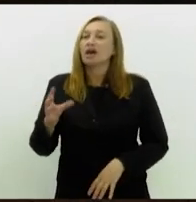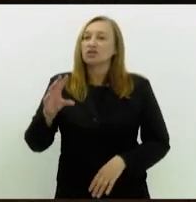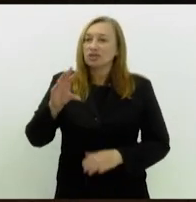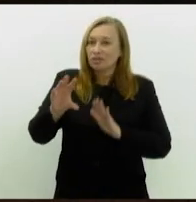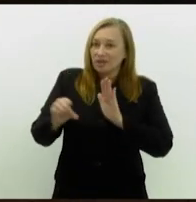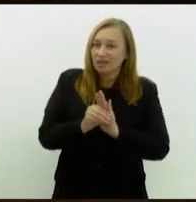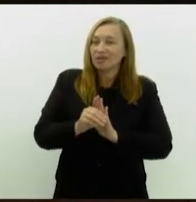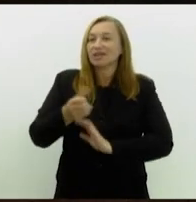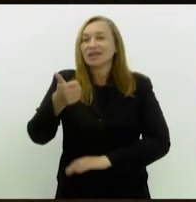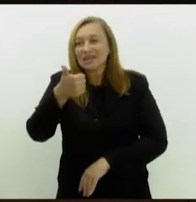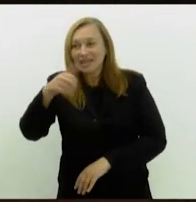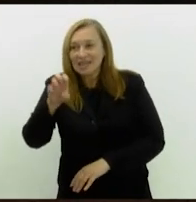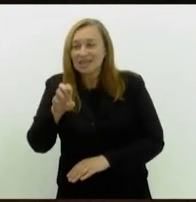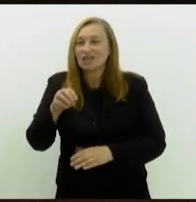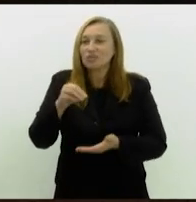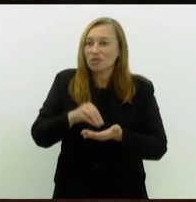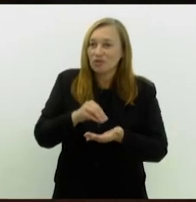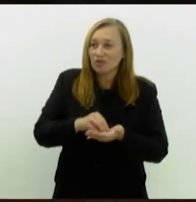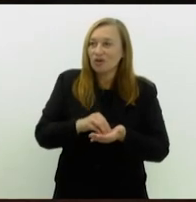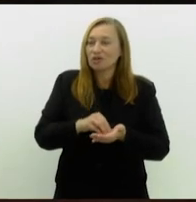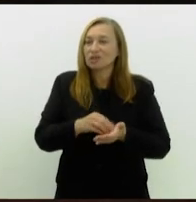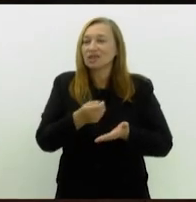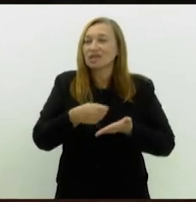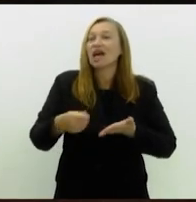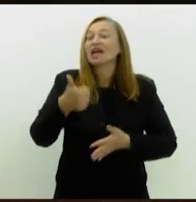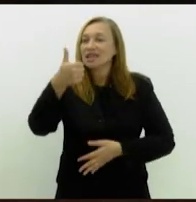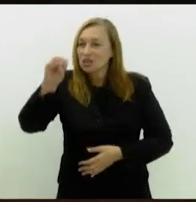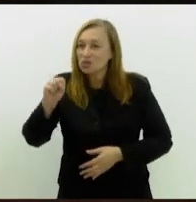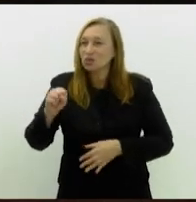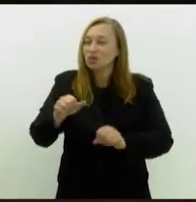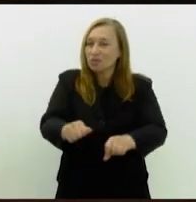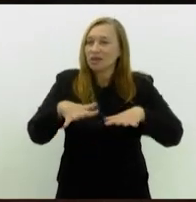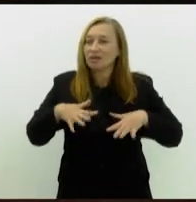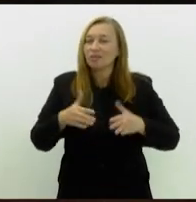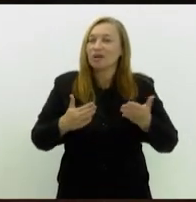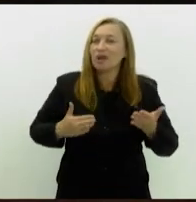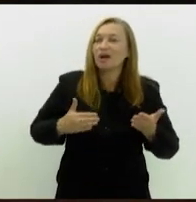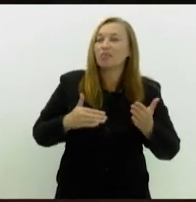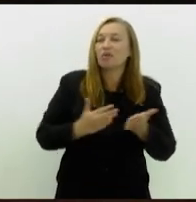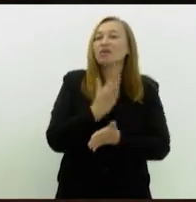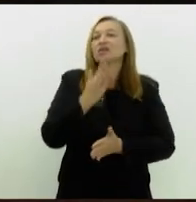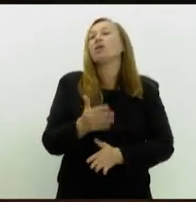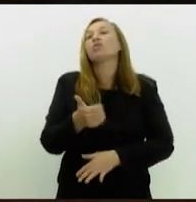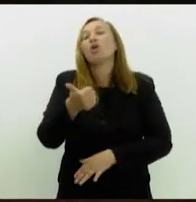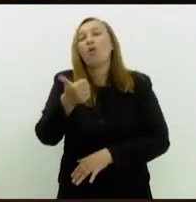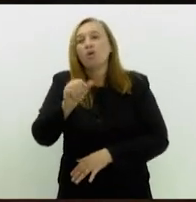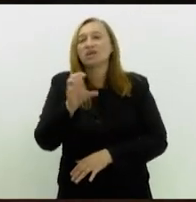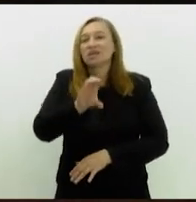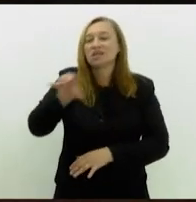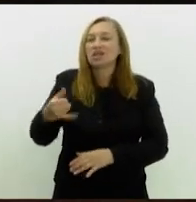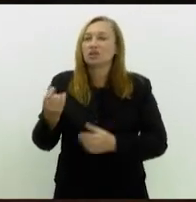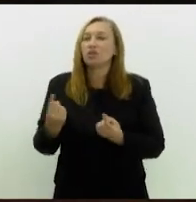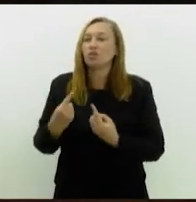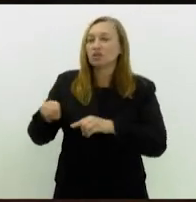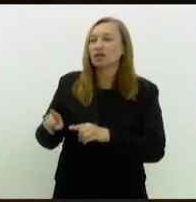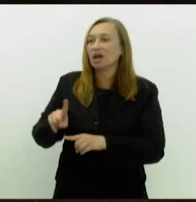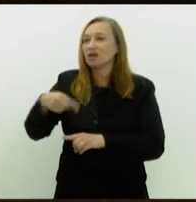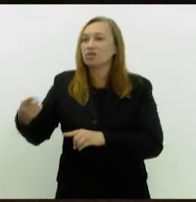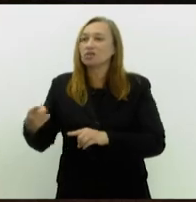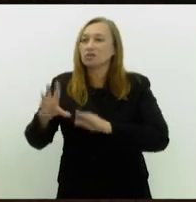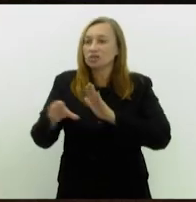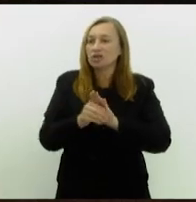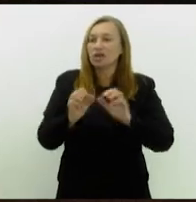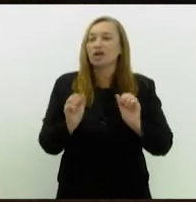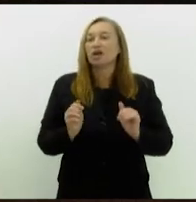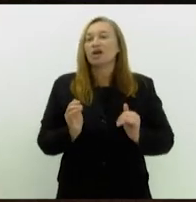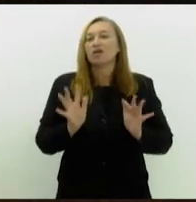plenário por ausência de objeto a emenda número 18 de plenário pela aprovação da emenda 11 da ccj contrário à demais emendas concluindo